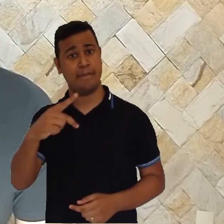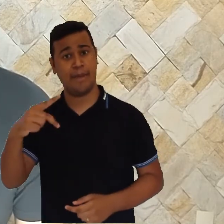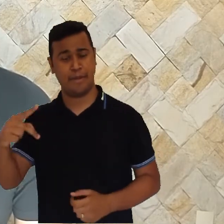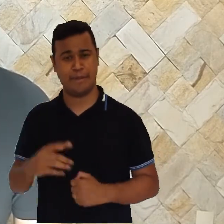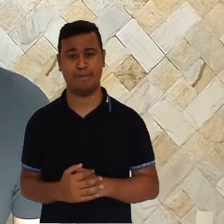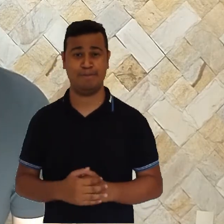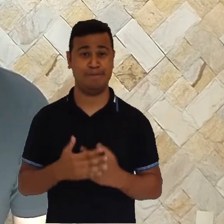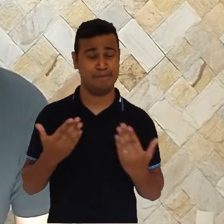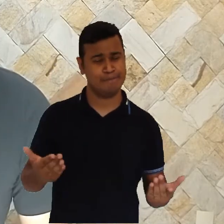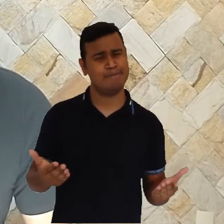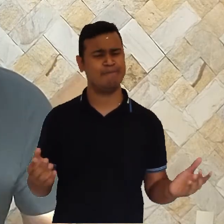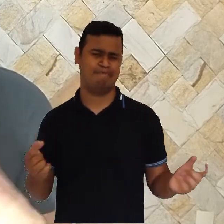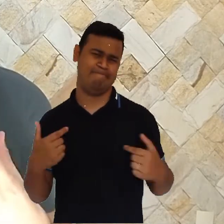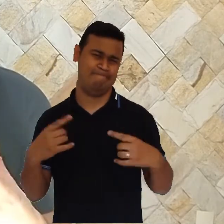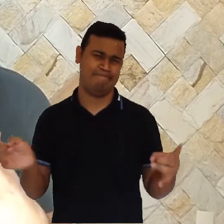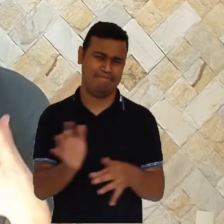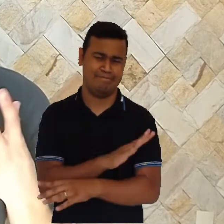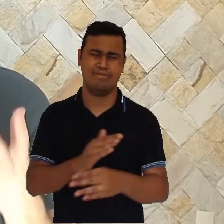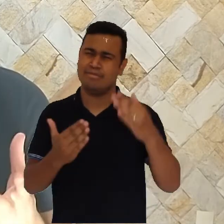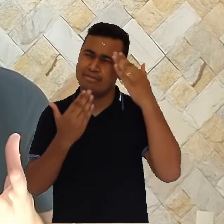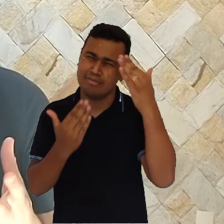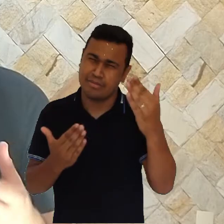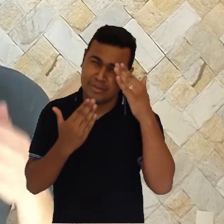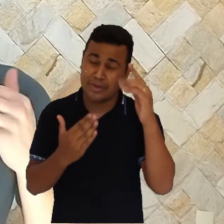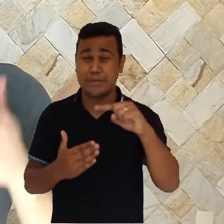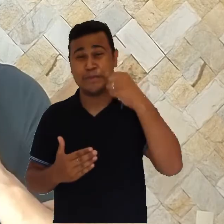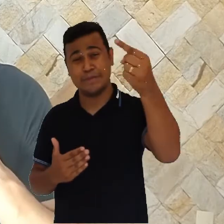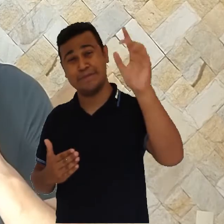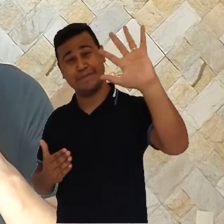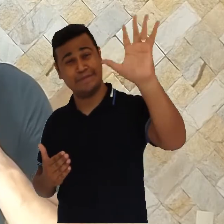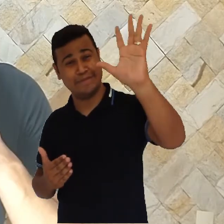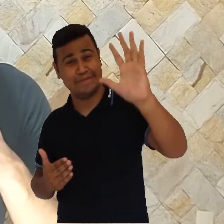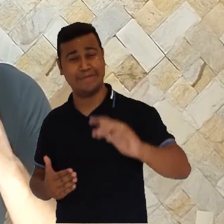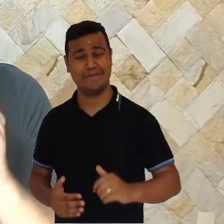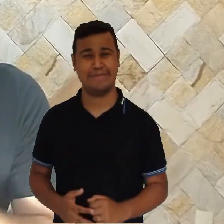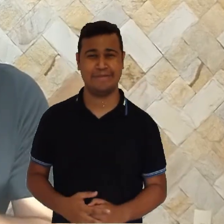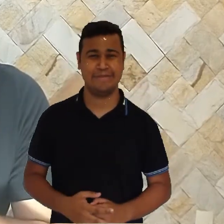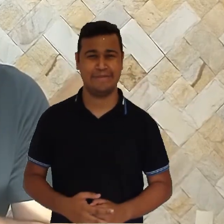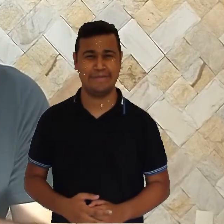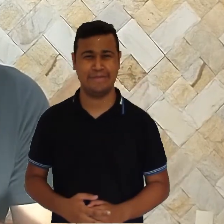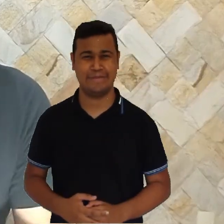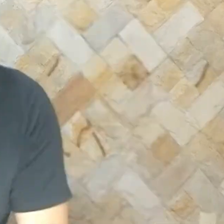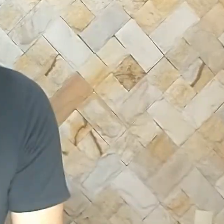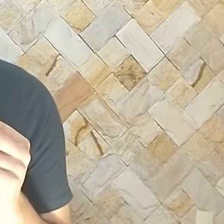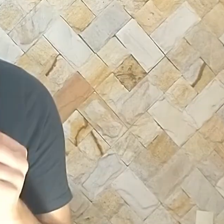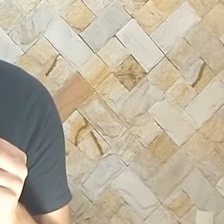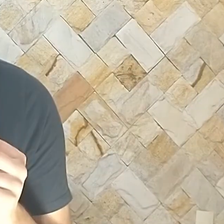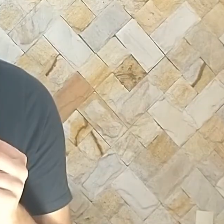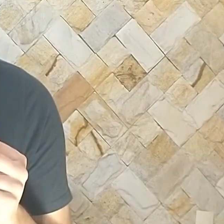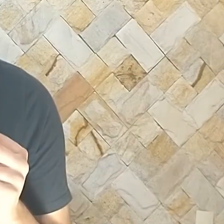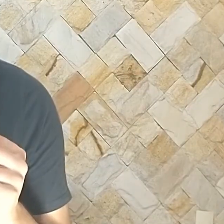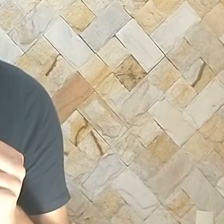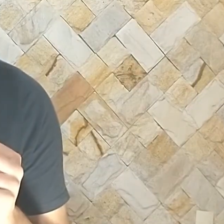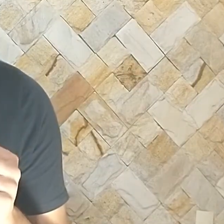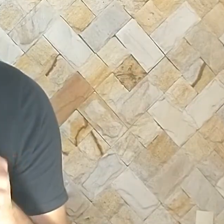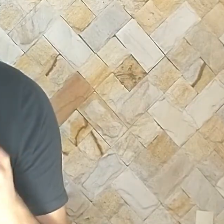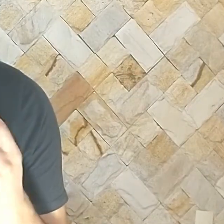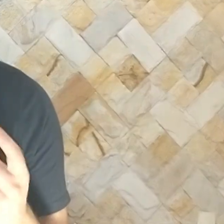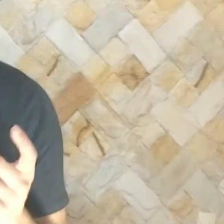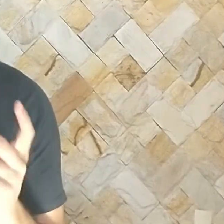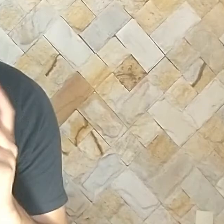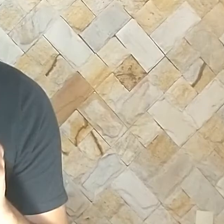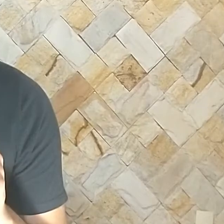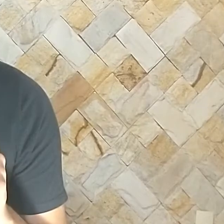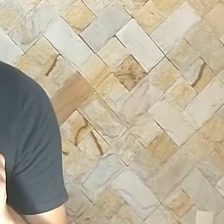nossos roteiros para a língua brasileira de sinais. Muito obrigado, Davi! Os demais vídeos ficarão disponíveis